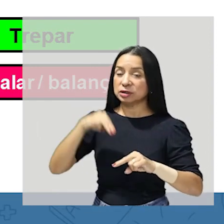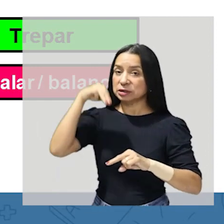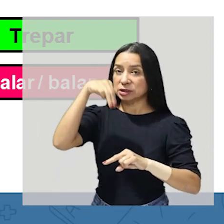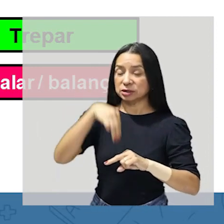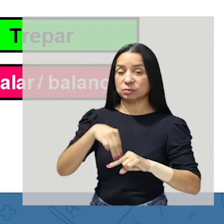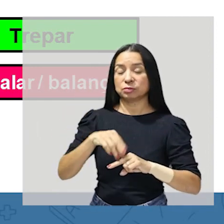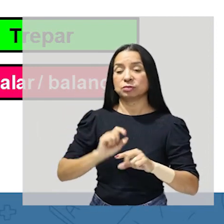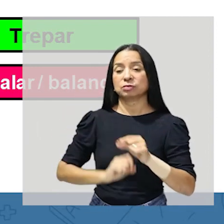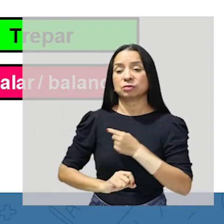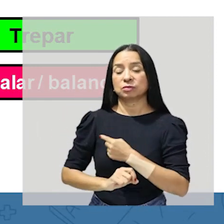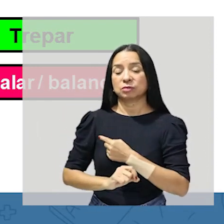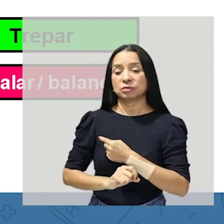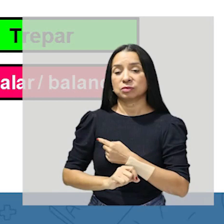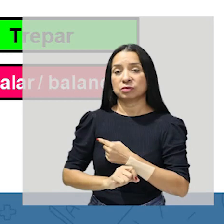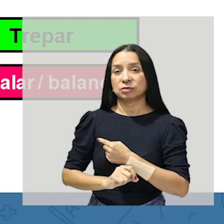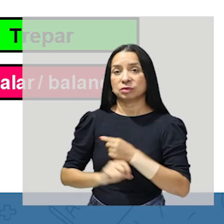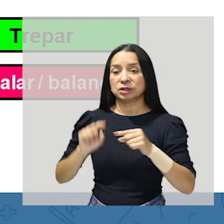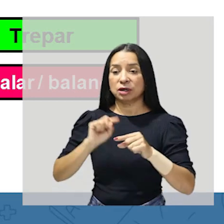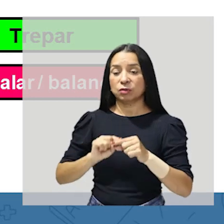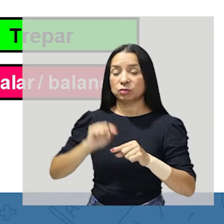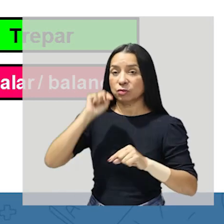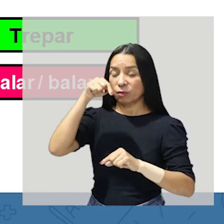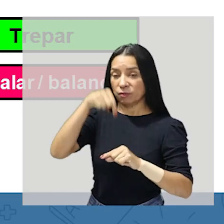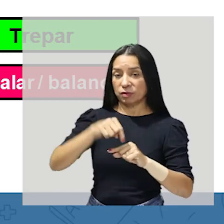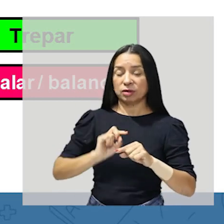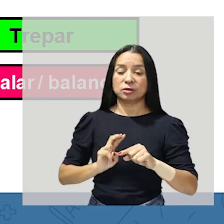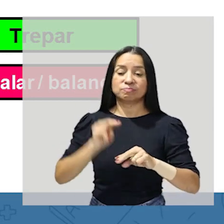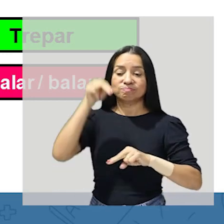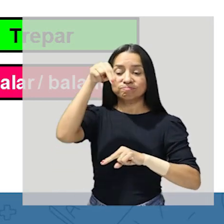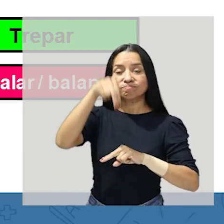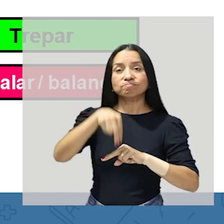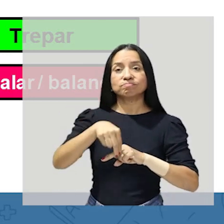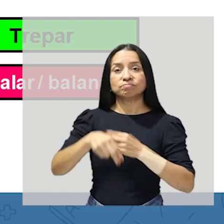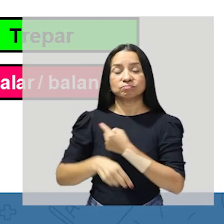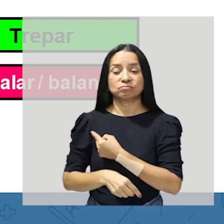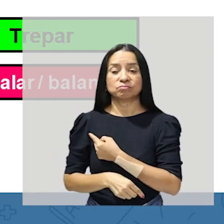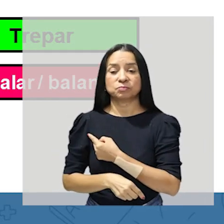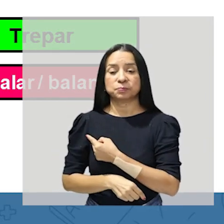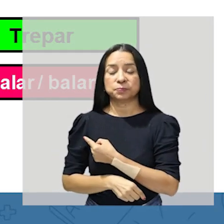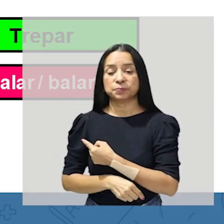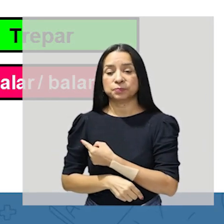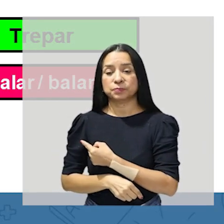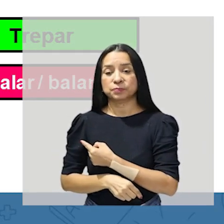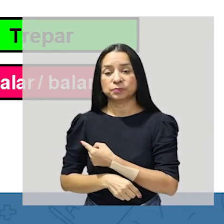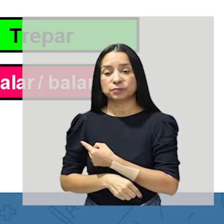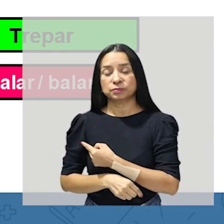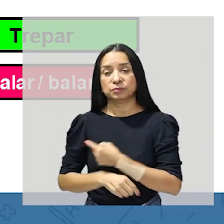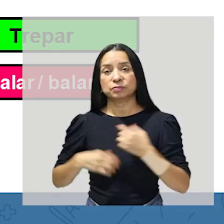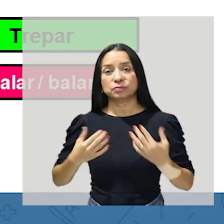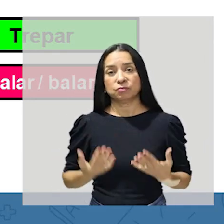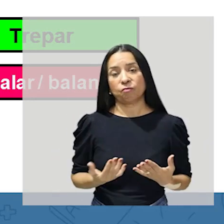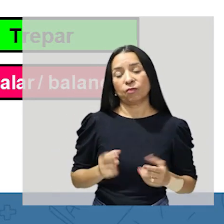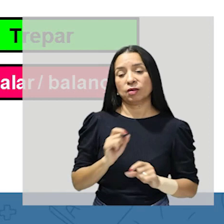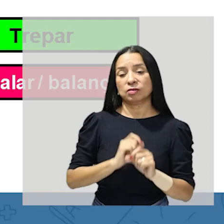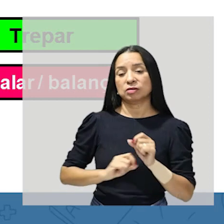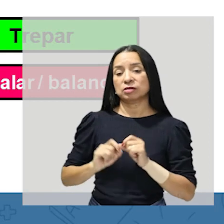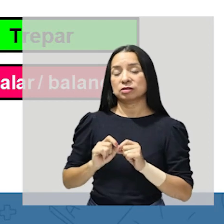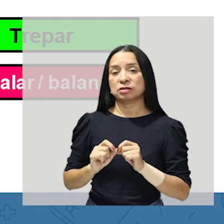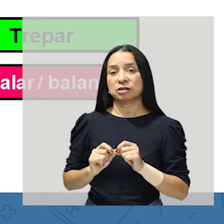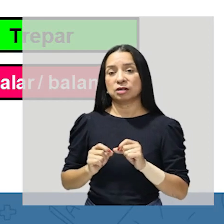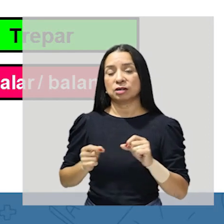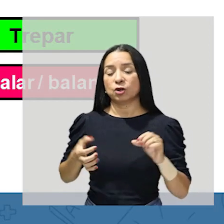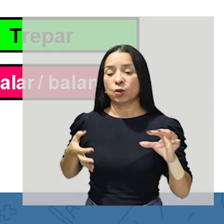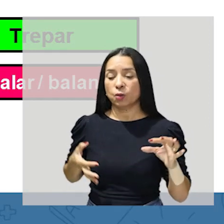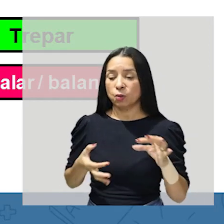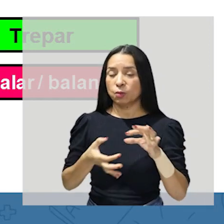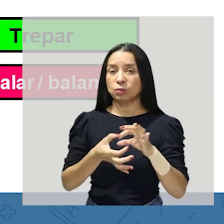e vertical, salto com vara e salto em altura. Está aqui o saltar. Então, se conectam.